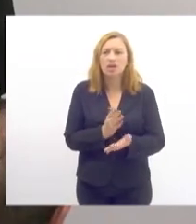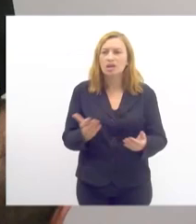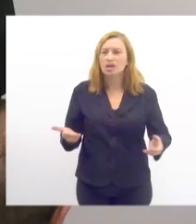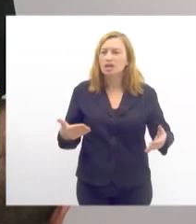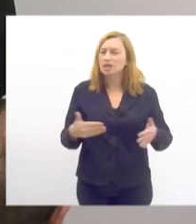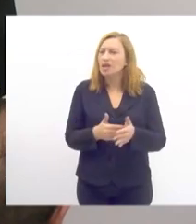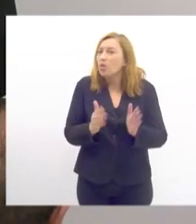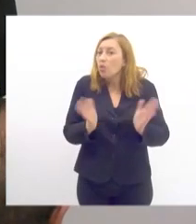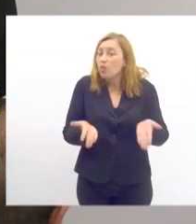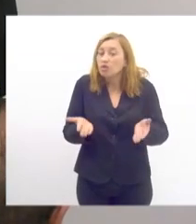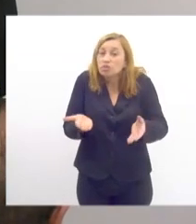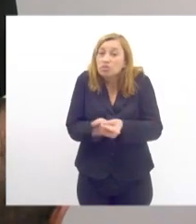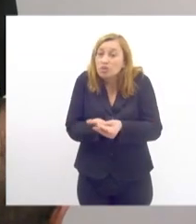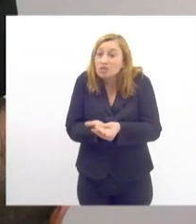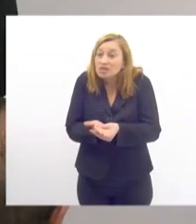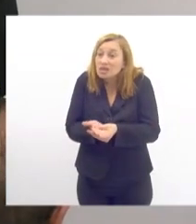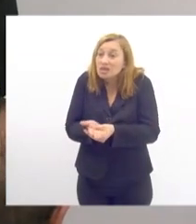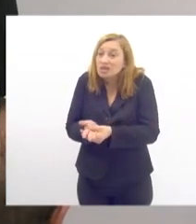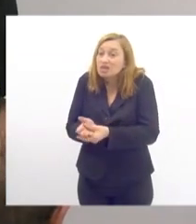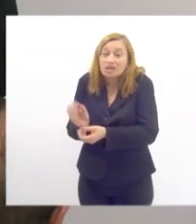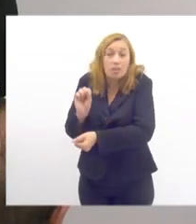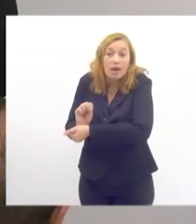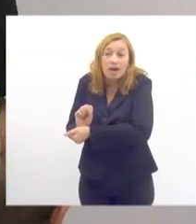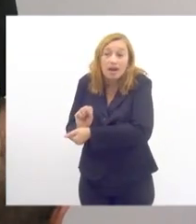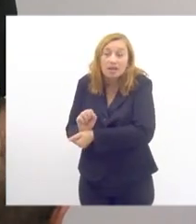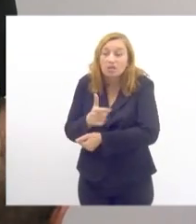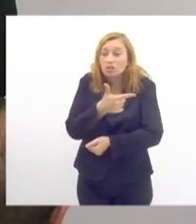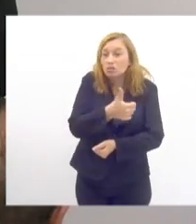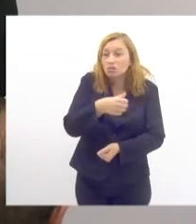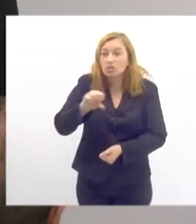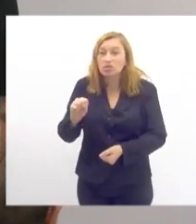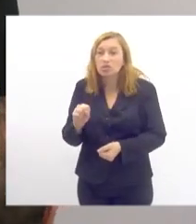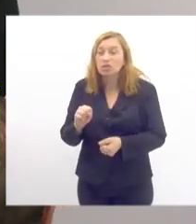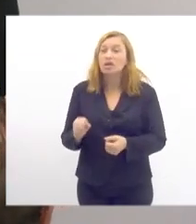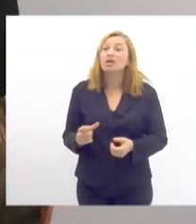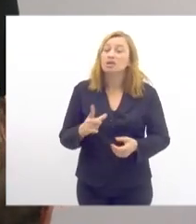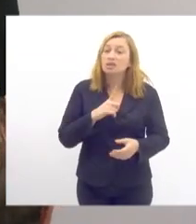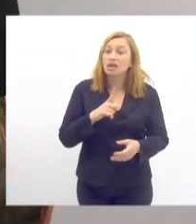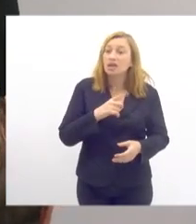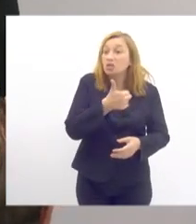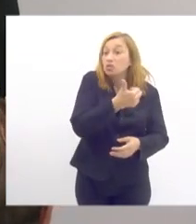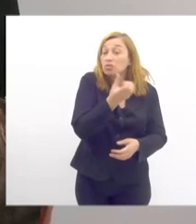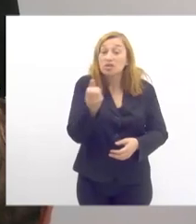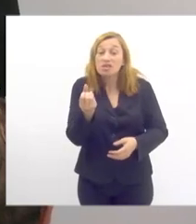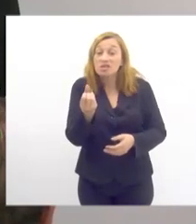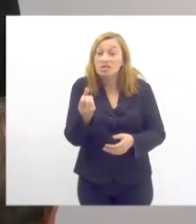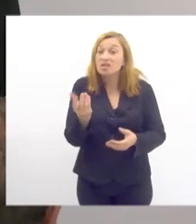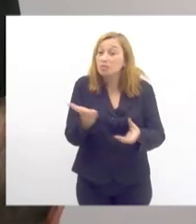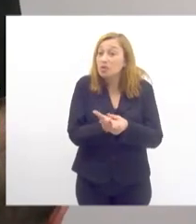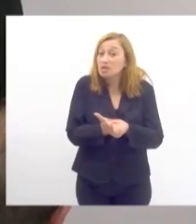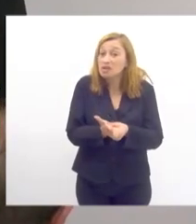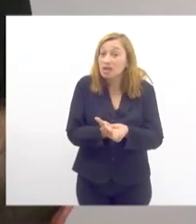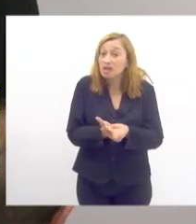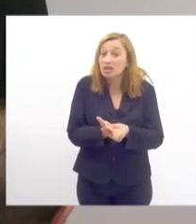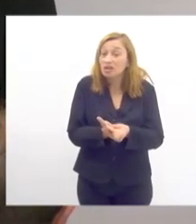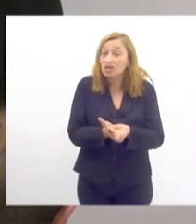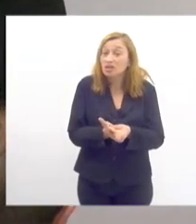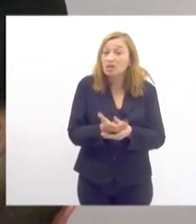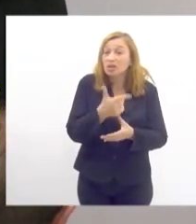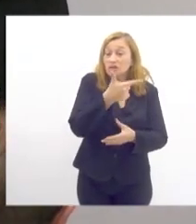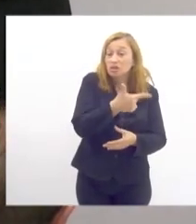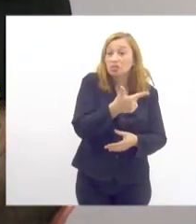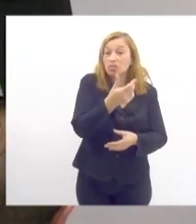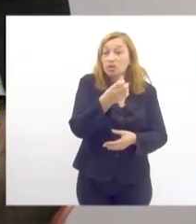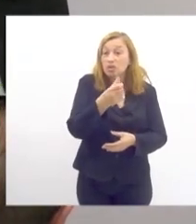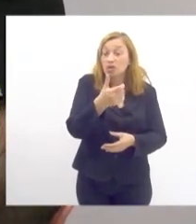se arrasta. Ele é de 2018, tem aqui processo de 2016, chegou ao cúmulo de processo de